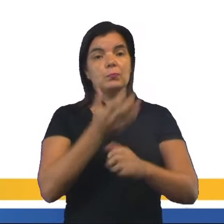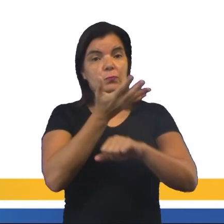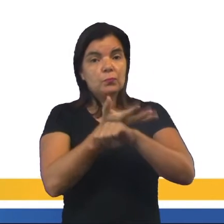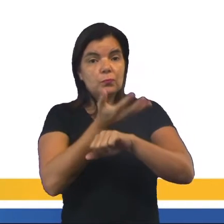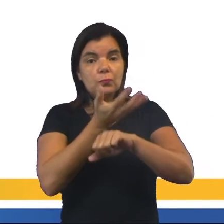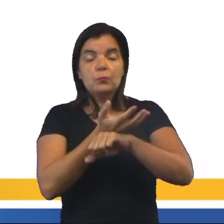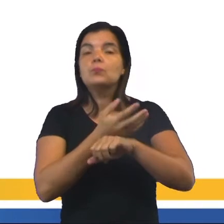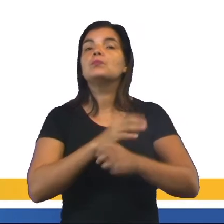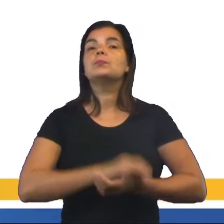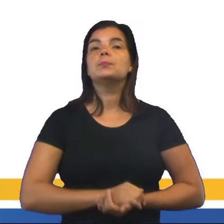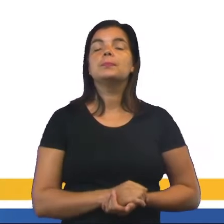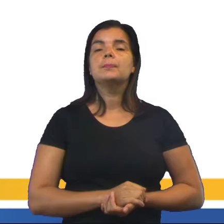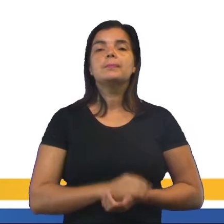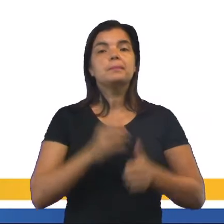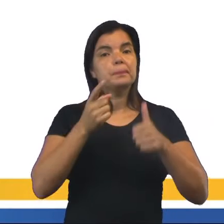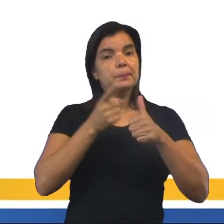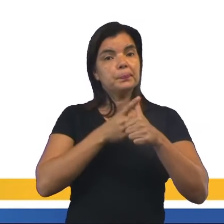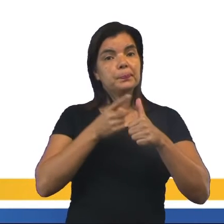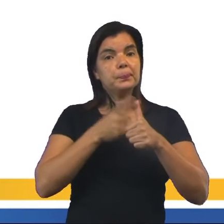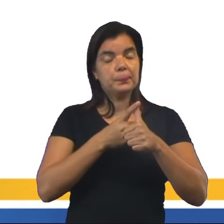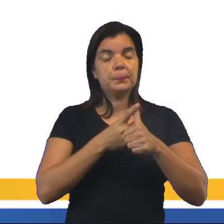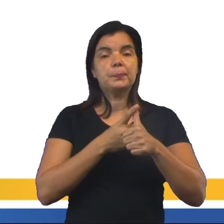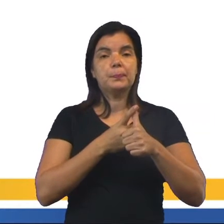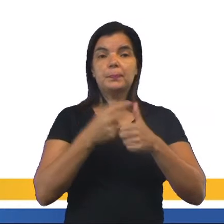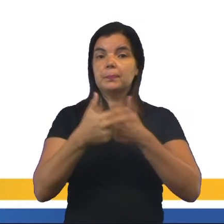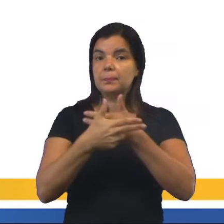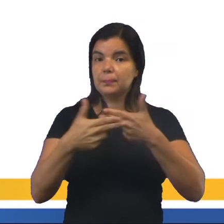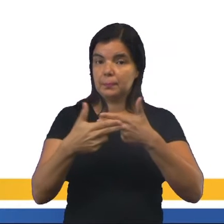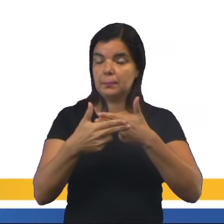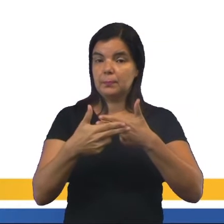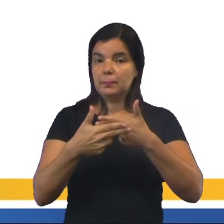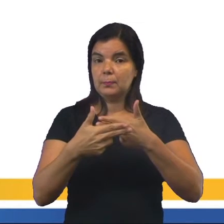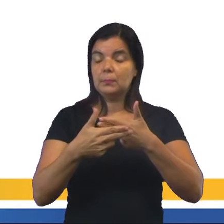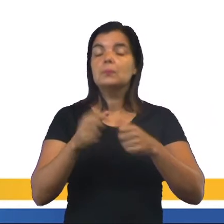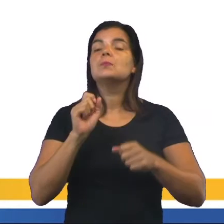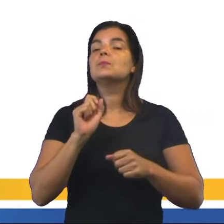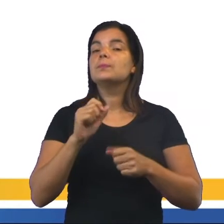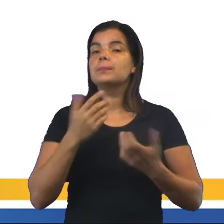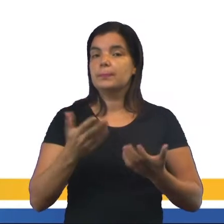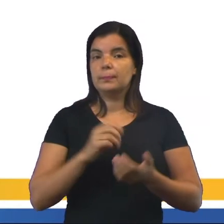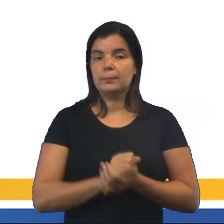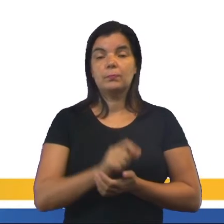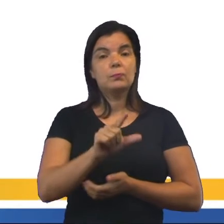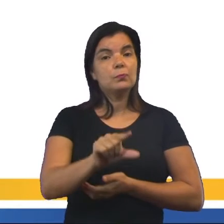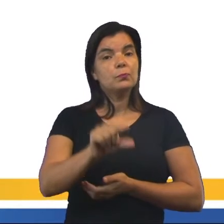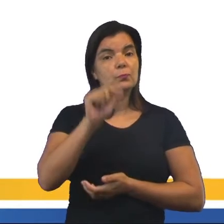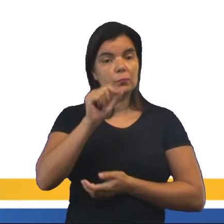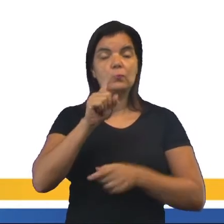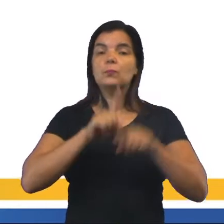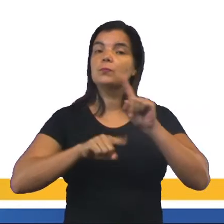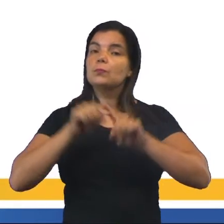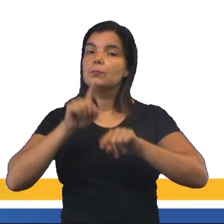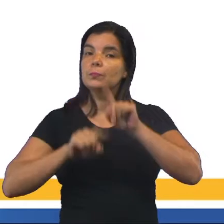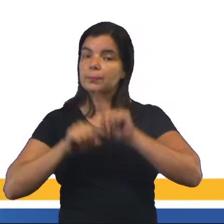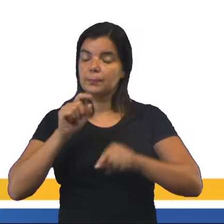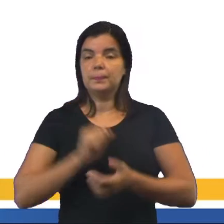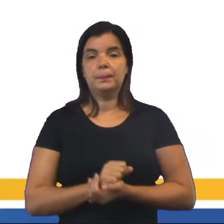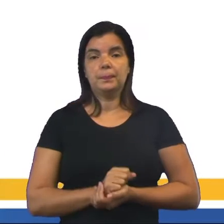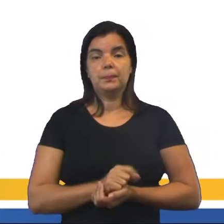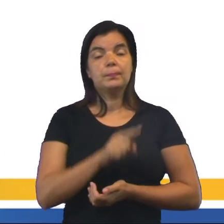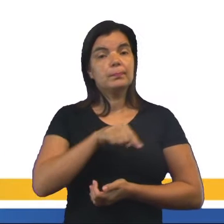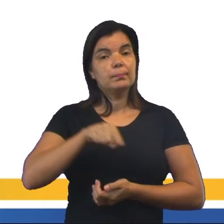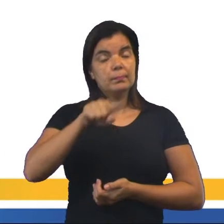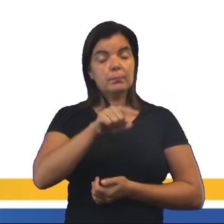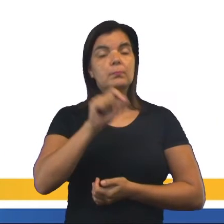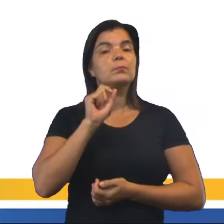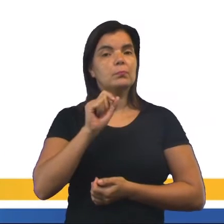um conteúdo. A primeira coisa, gente, o primeiro passo é selecionar os materiais. O primeiro que você